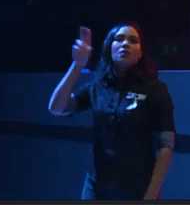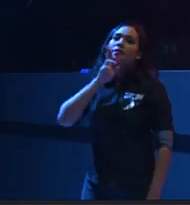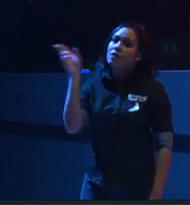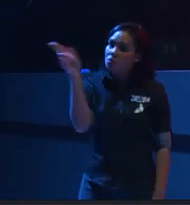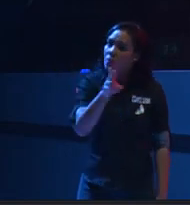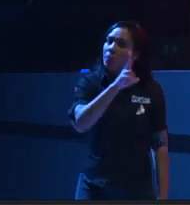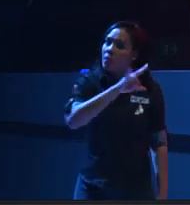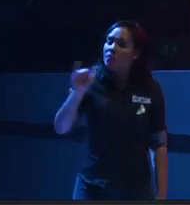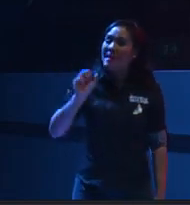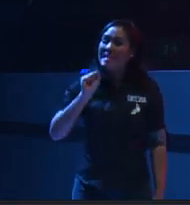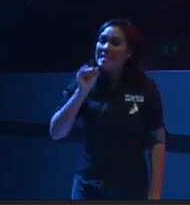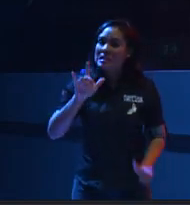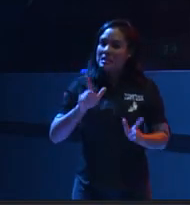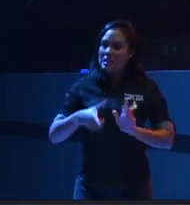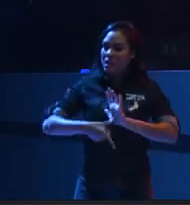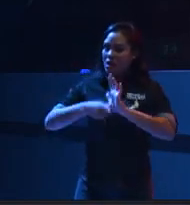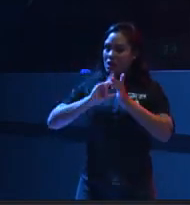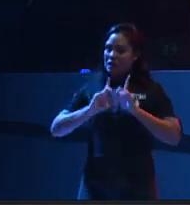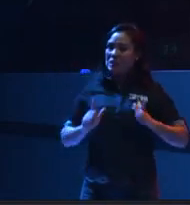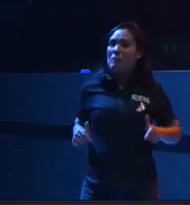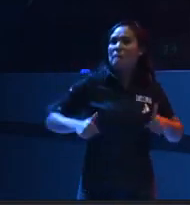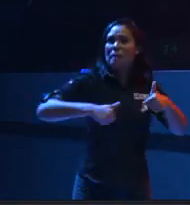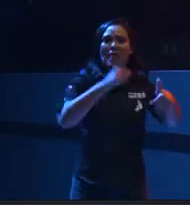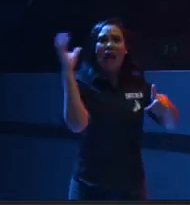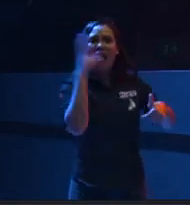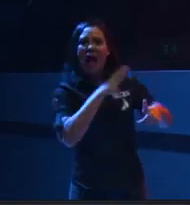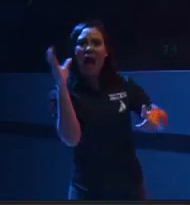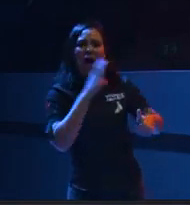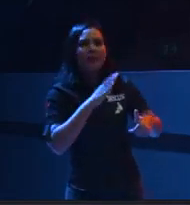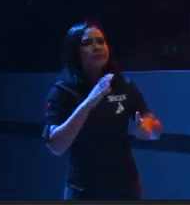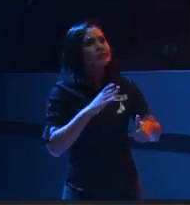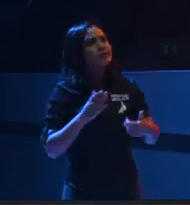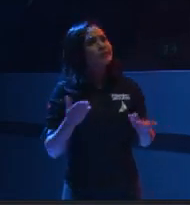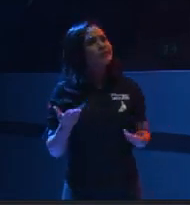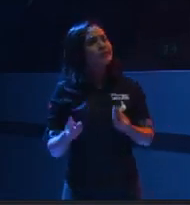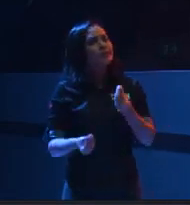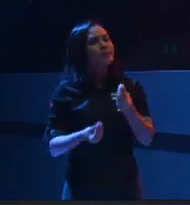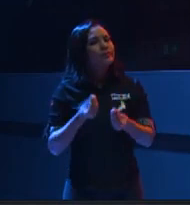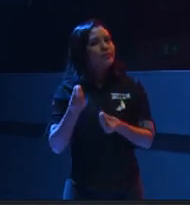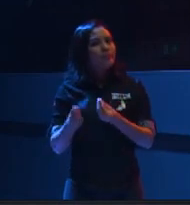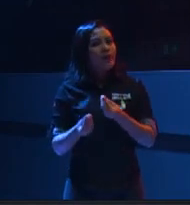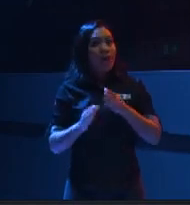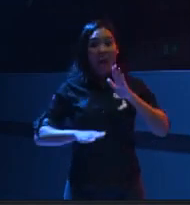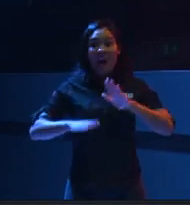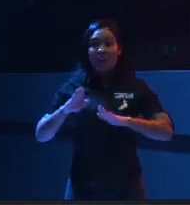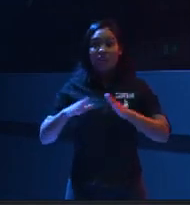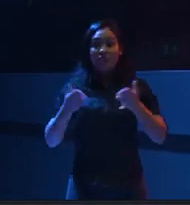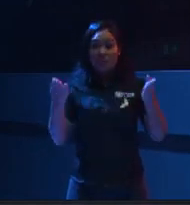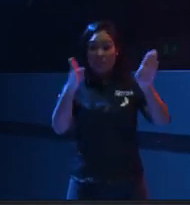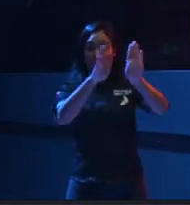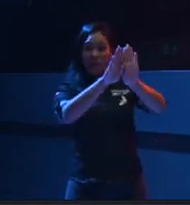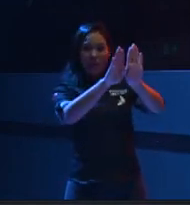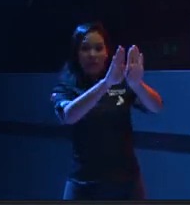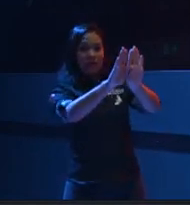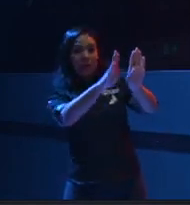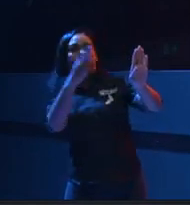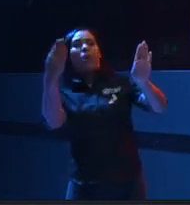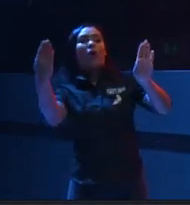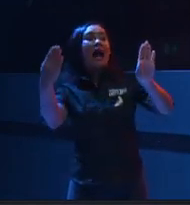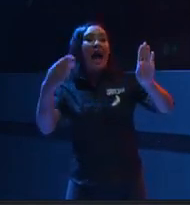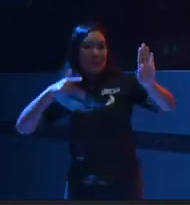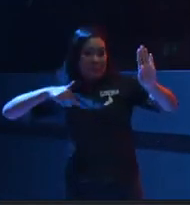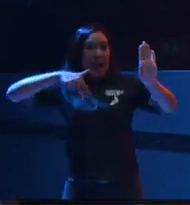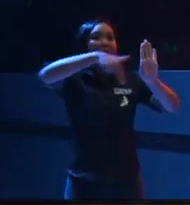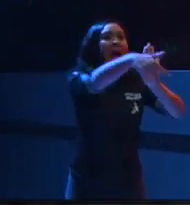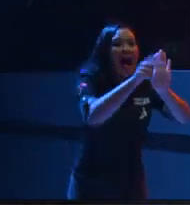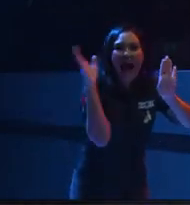se precipita a gente Às vezes pega a primeira porta que se abre achando que a única eu